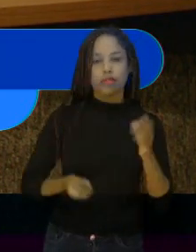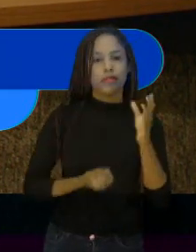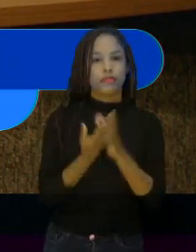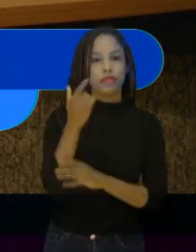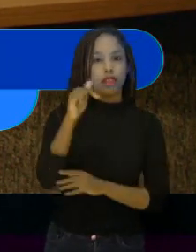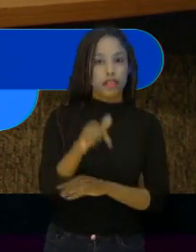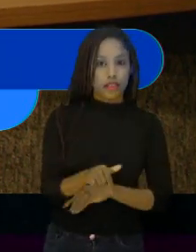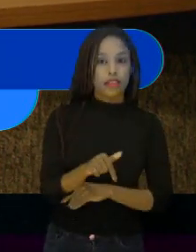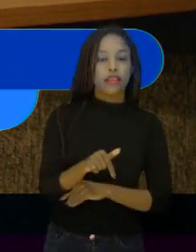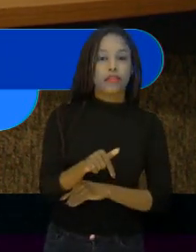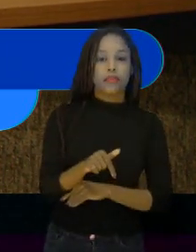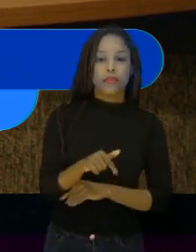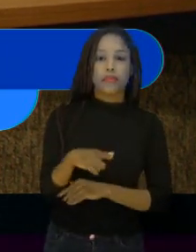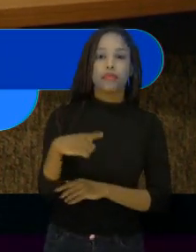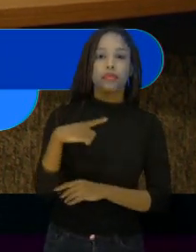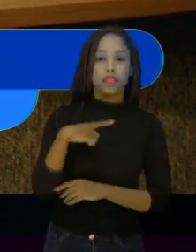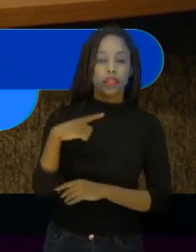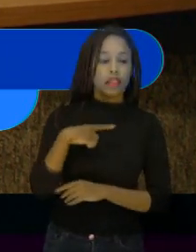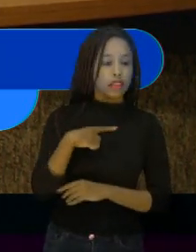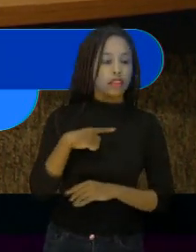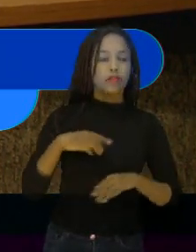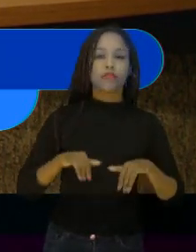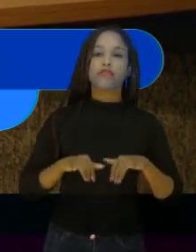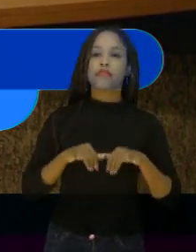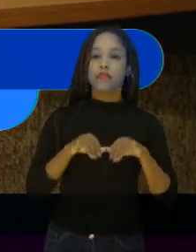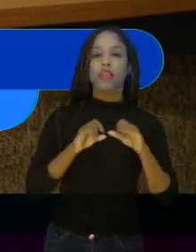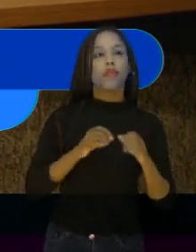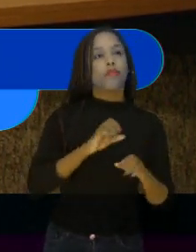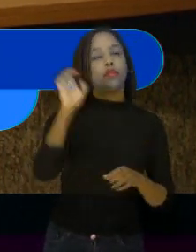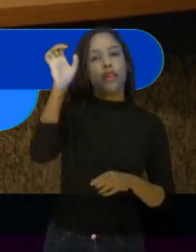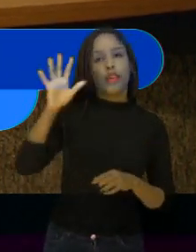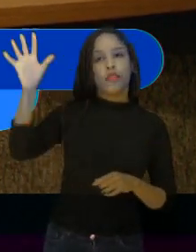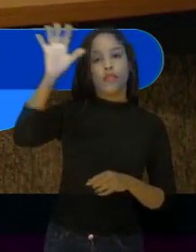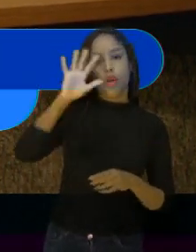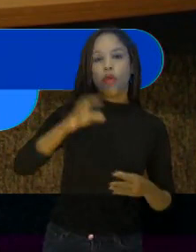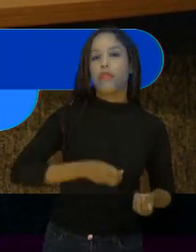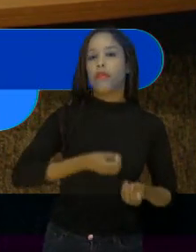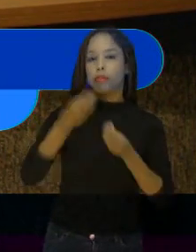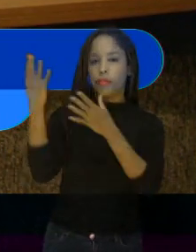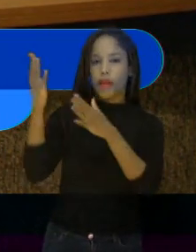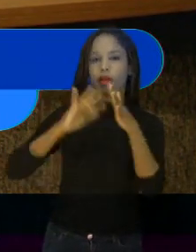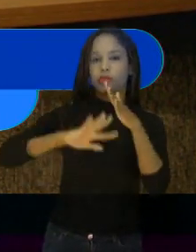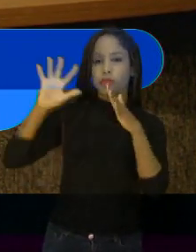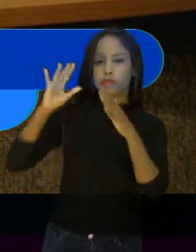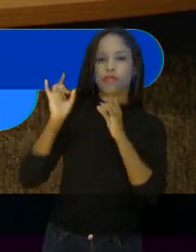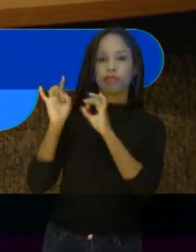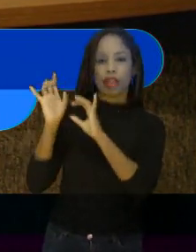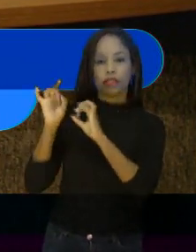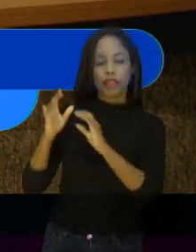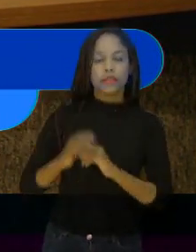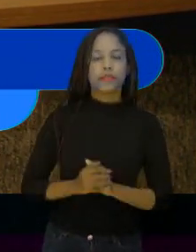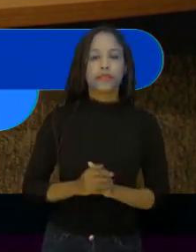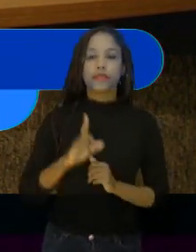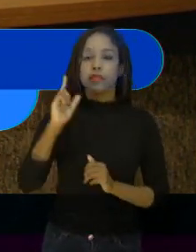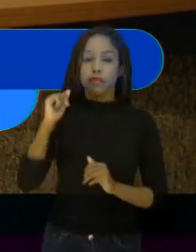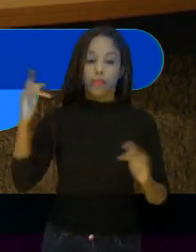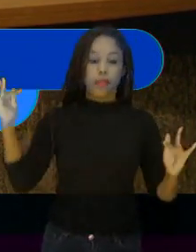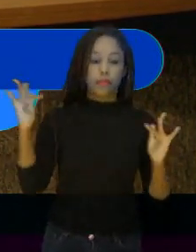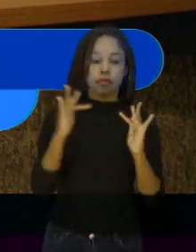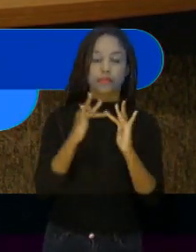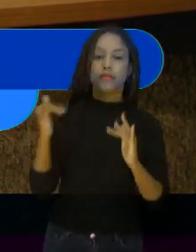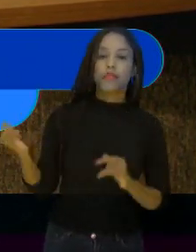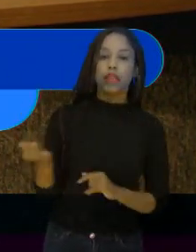para envio aos mercados da Europa. O fato representa ponto fundamental na luta dos